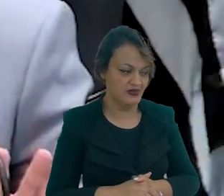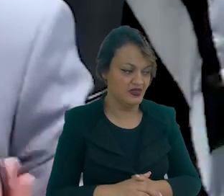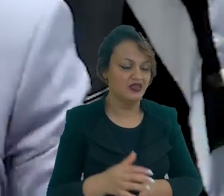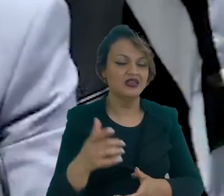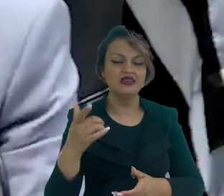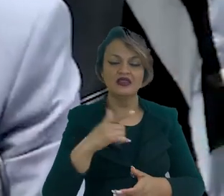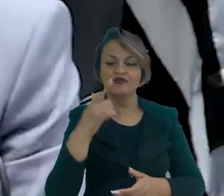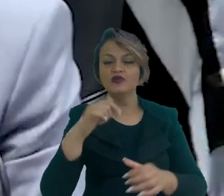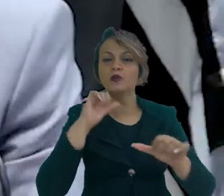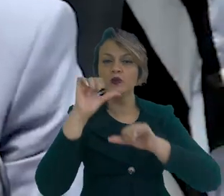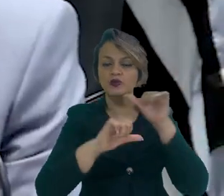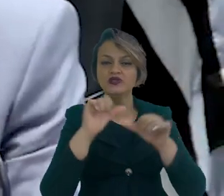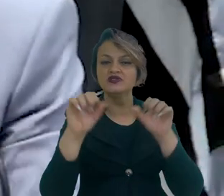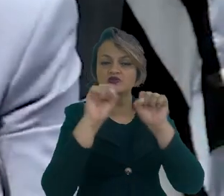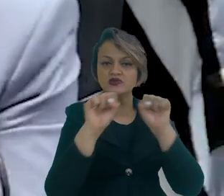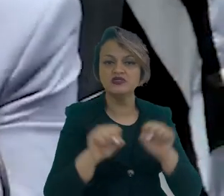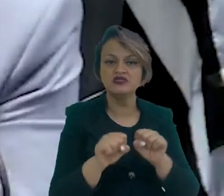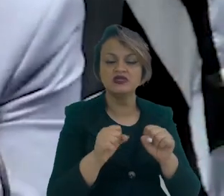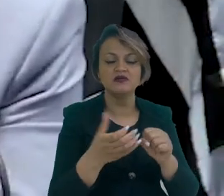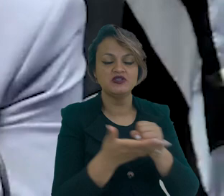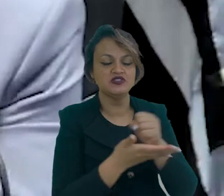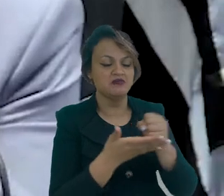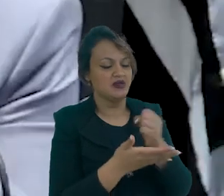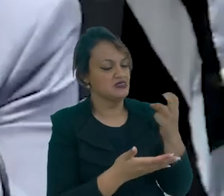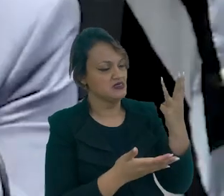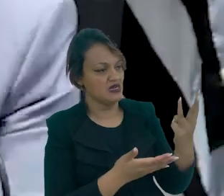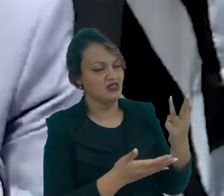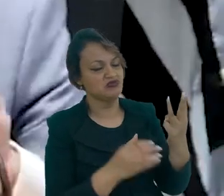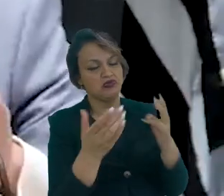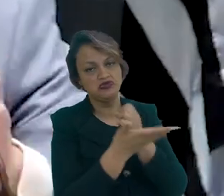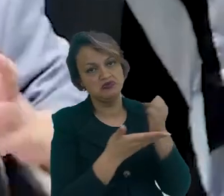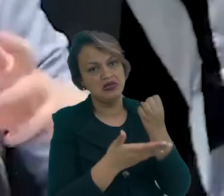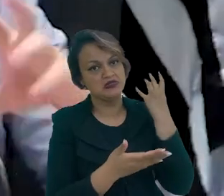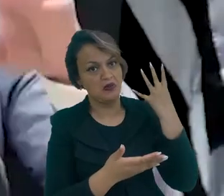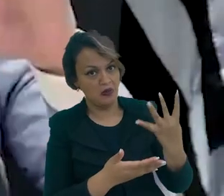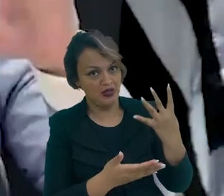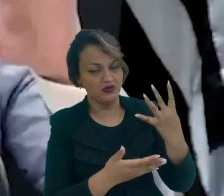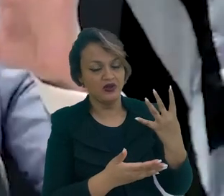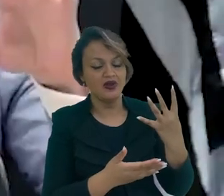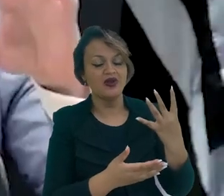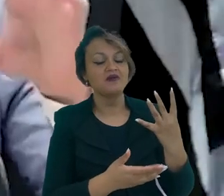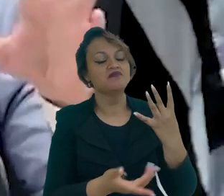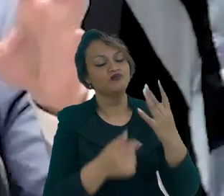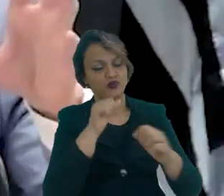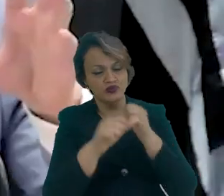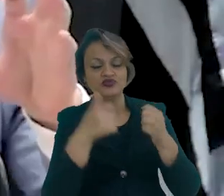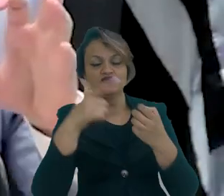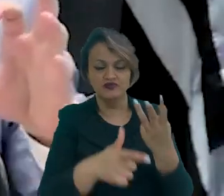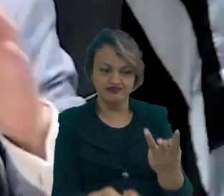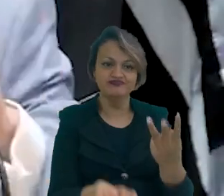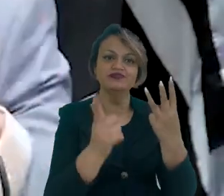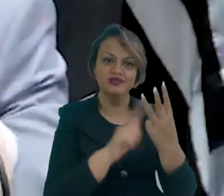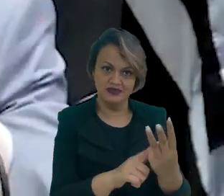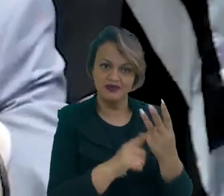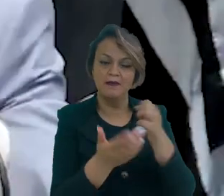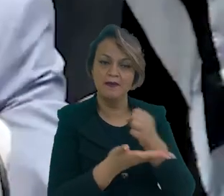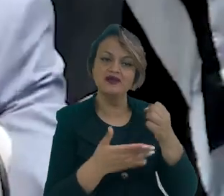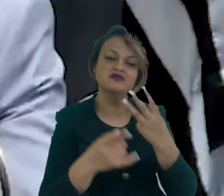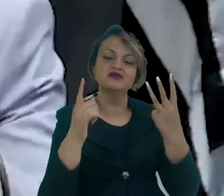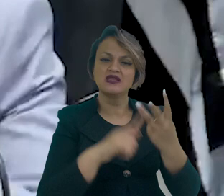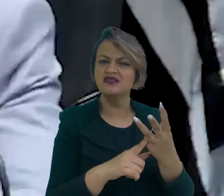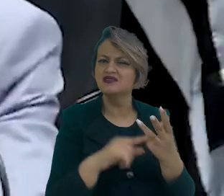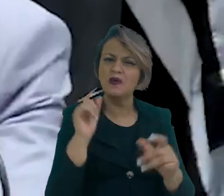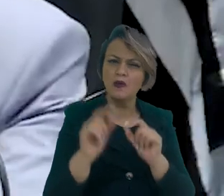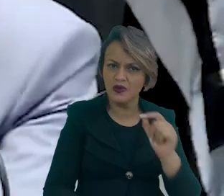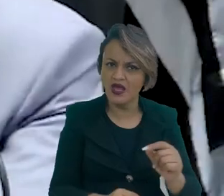isso houve uma mudança de um sistema quadro hepatite com